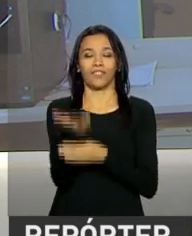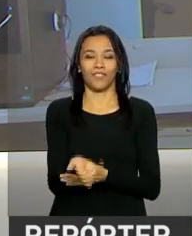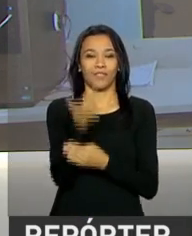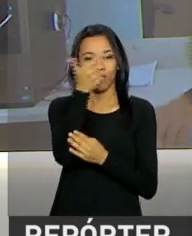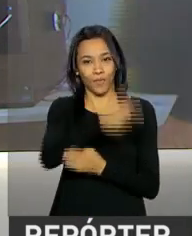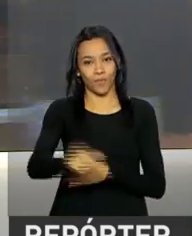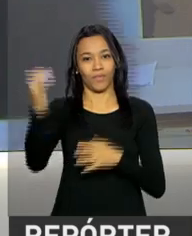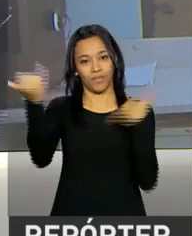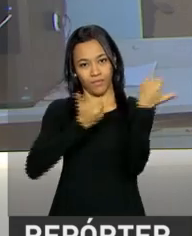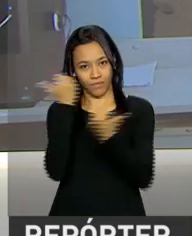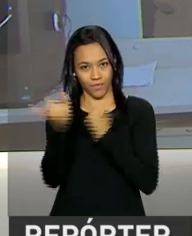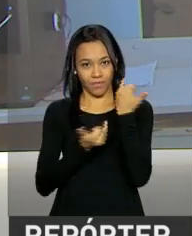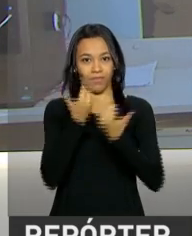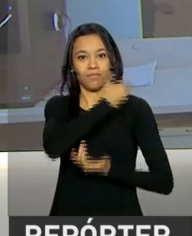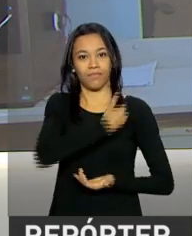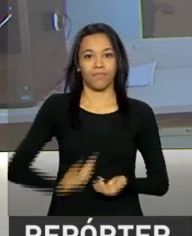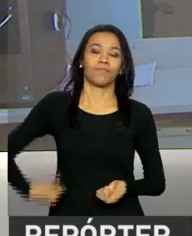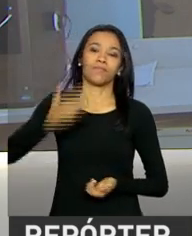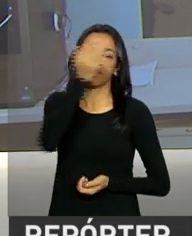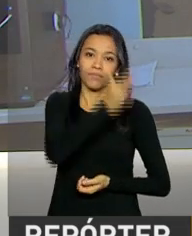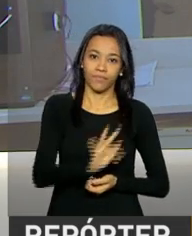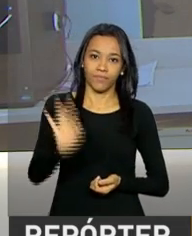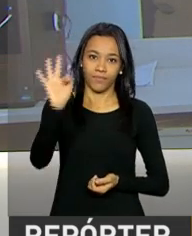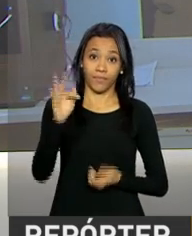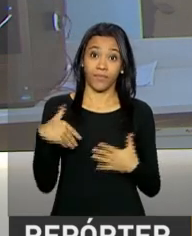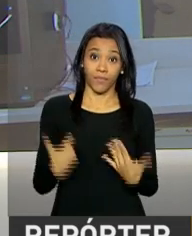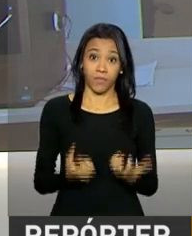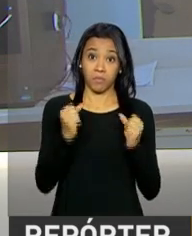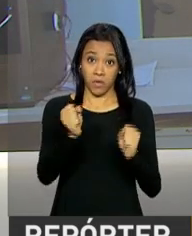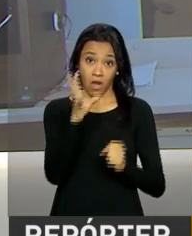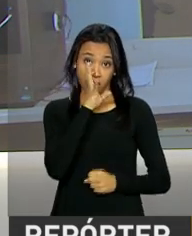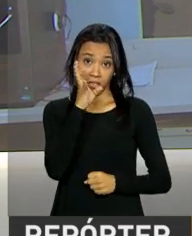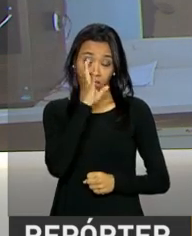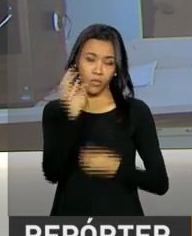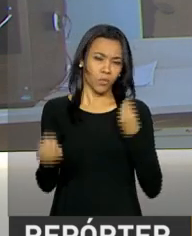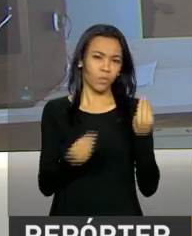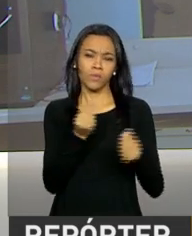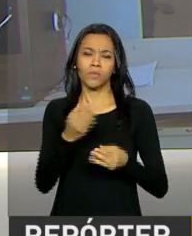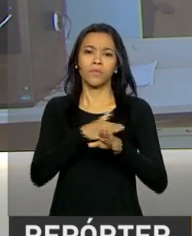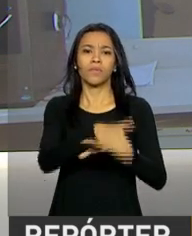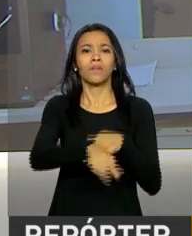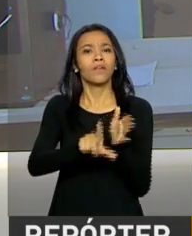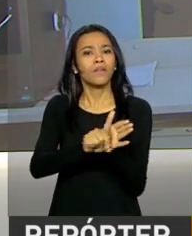Repórter NBR com as notícias do governo federal. Acompanhe também as novidades